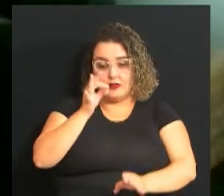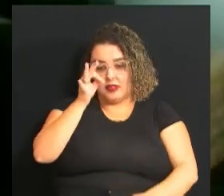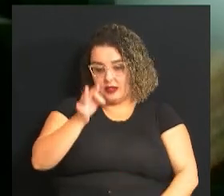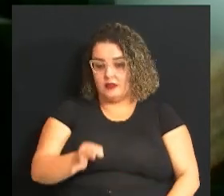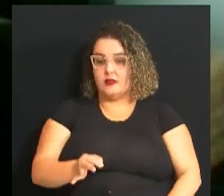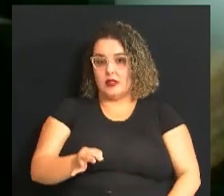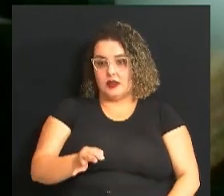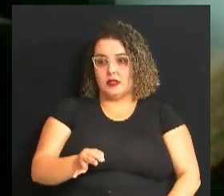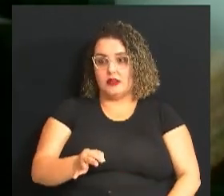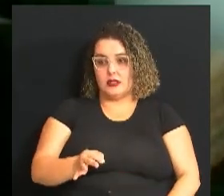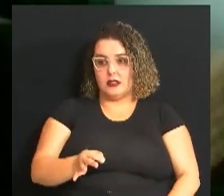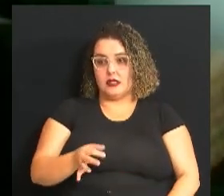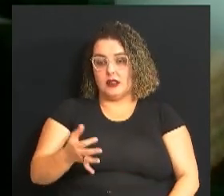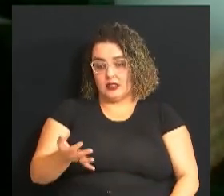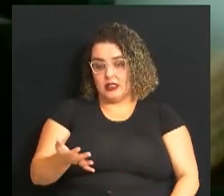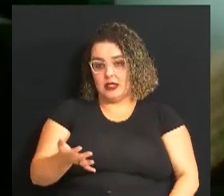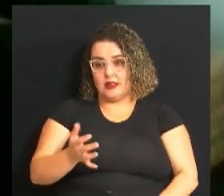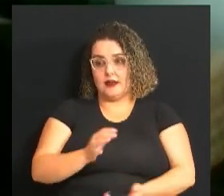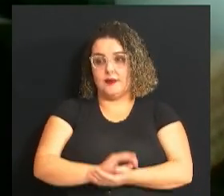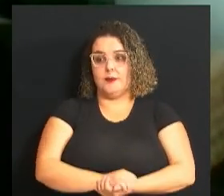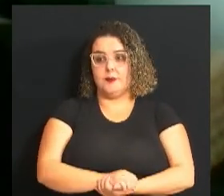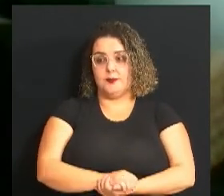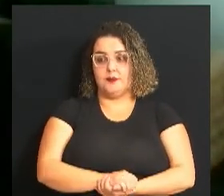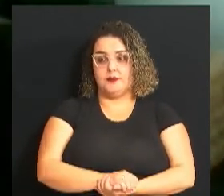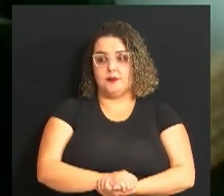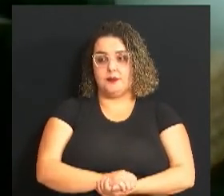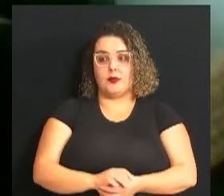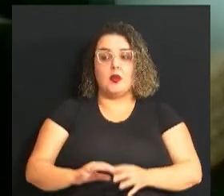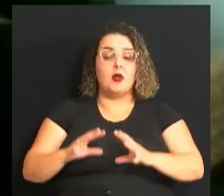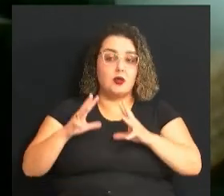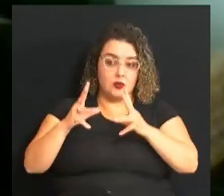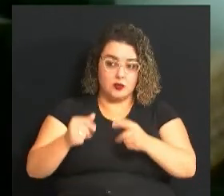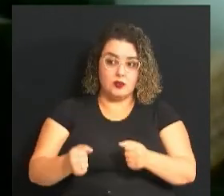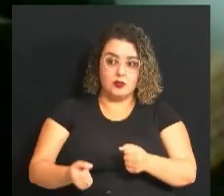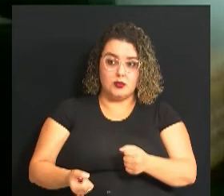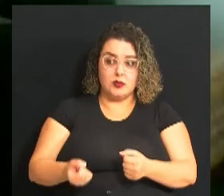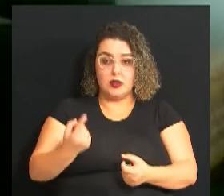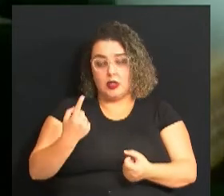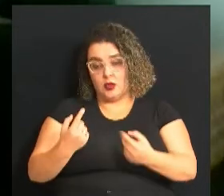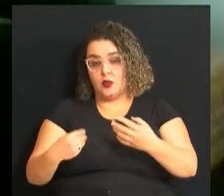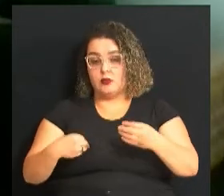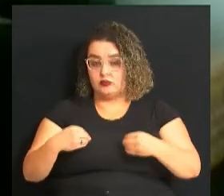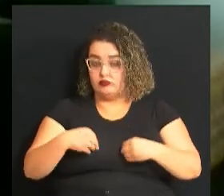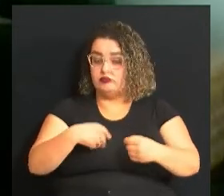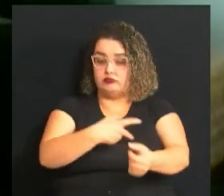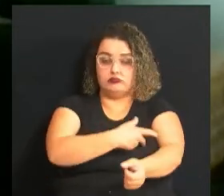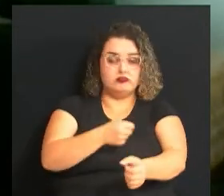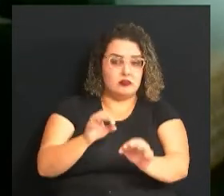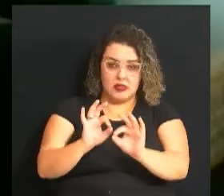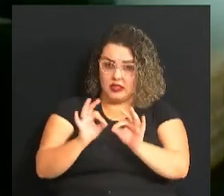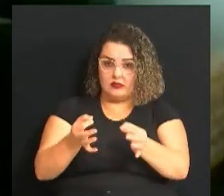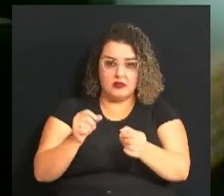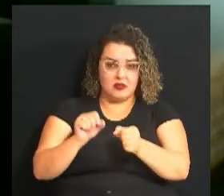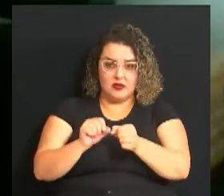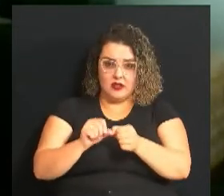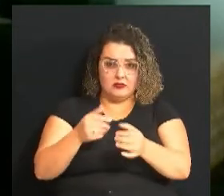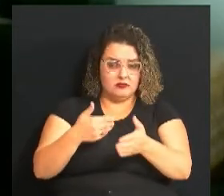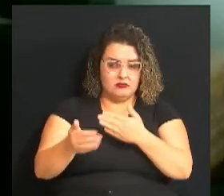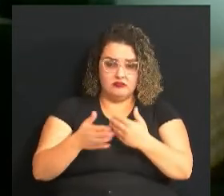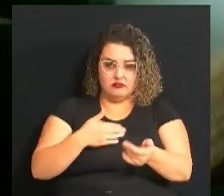tá? Mas, de uma forma geral, alguns exames de sangue simples que fazem qualquer